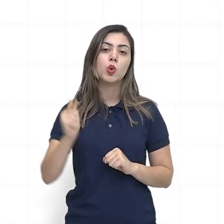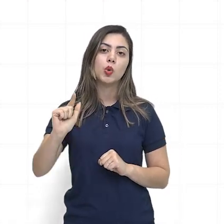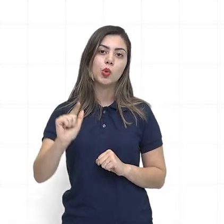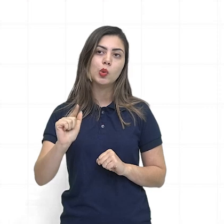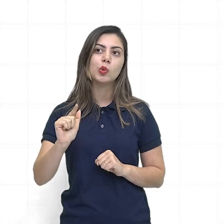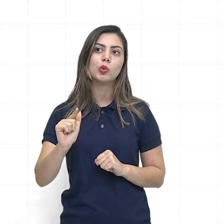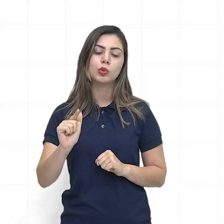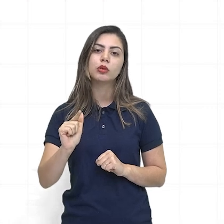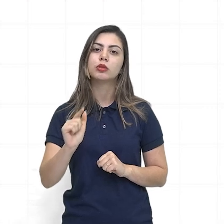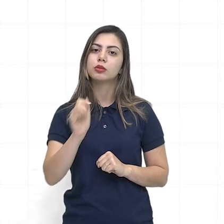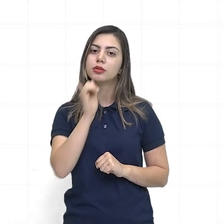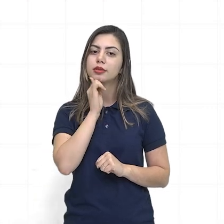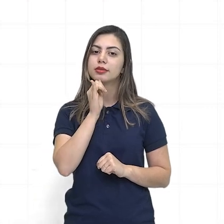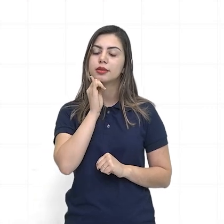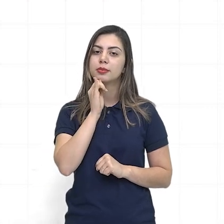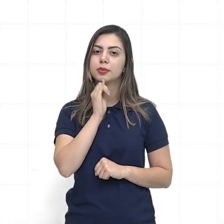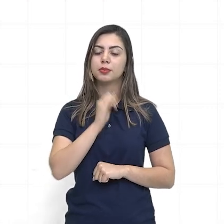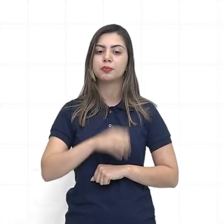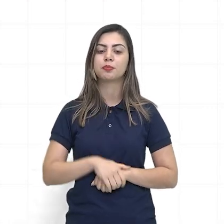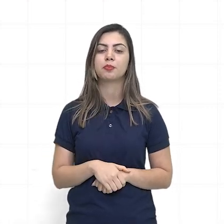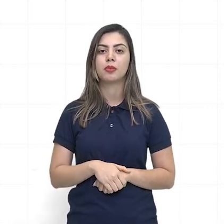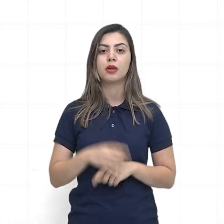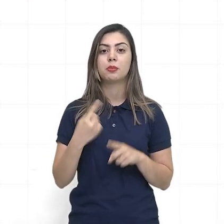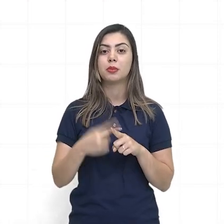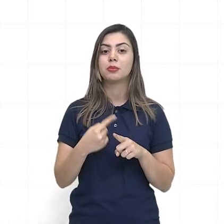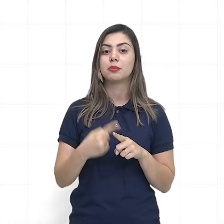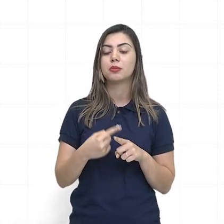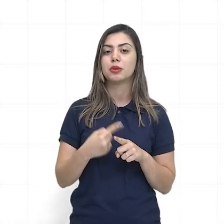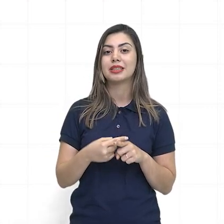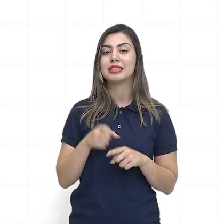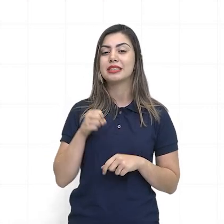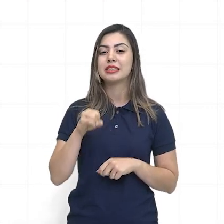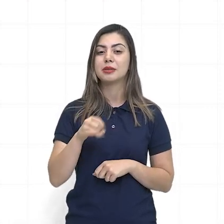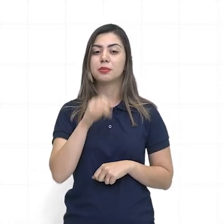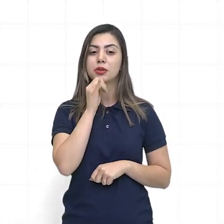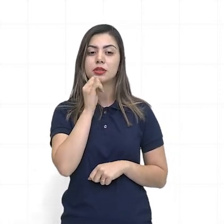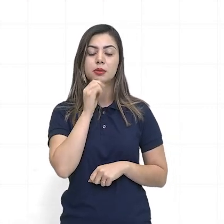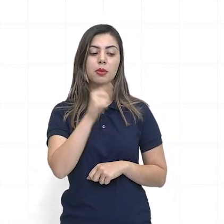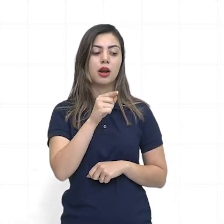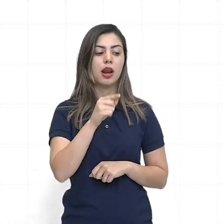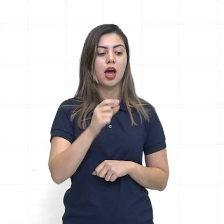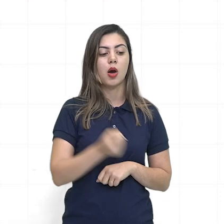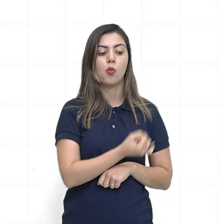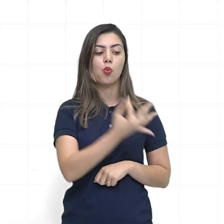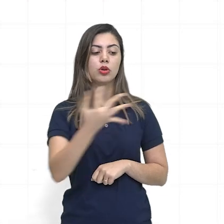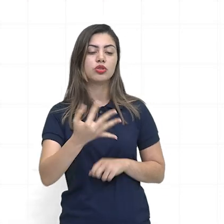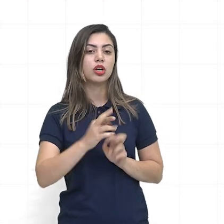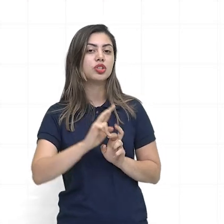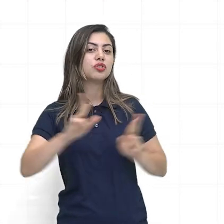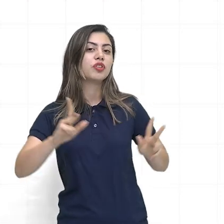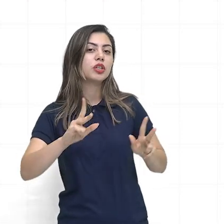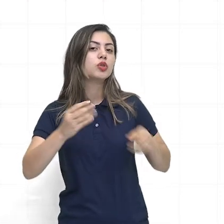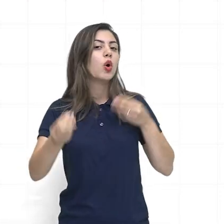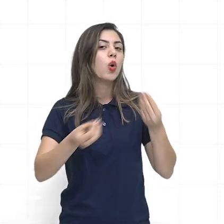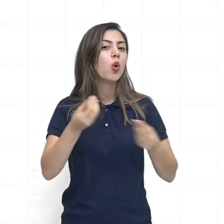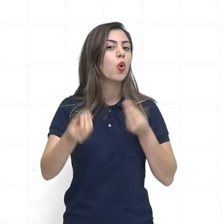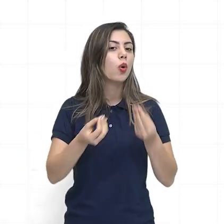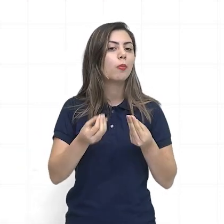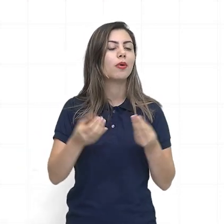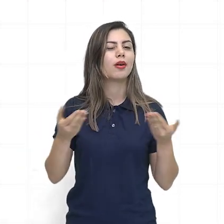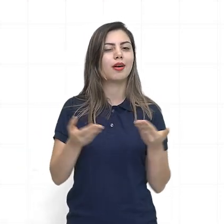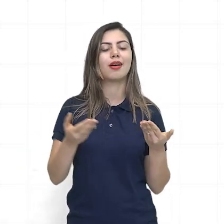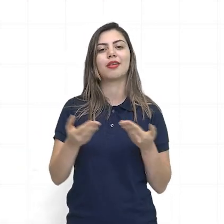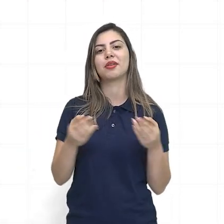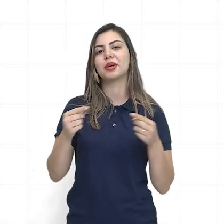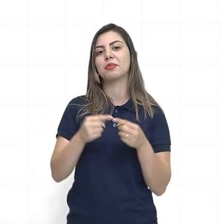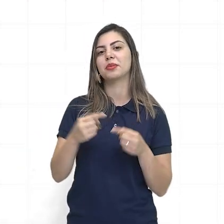se quanto vai ficar se essas partes forem diferentes. Então, vejamos a segunda